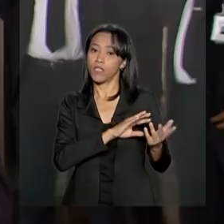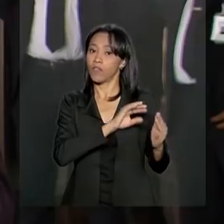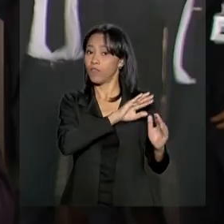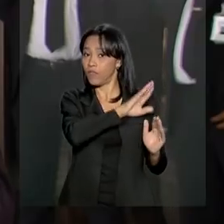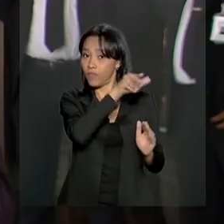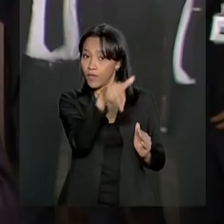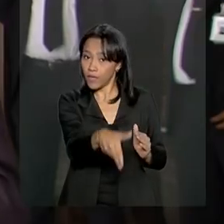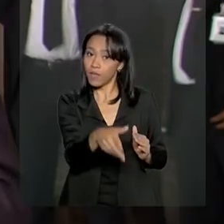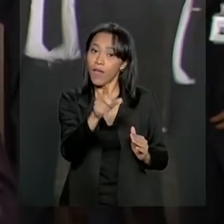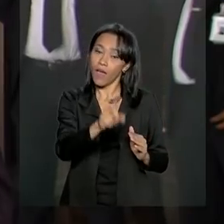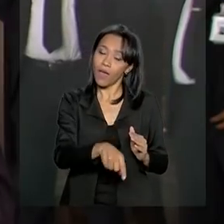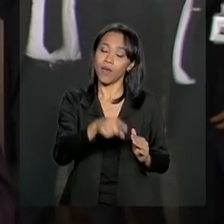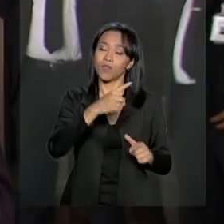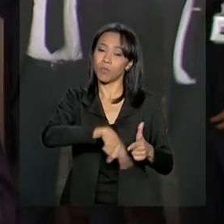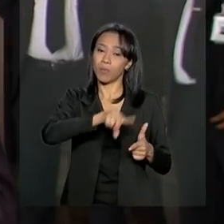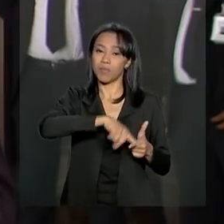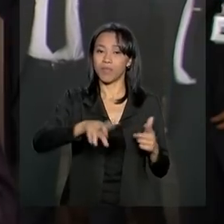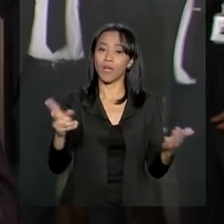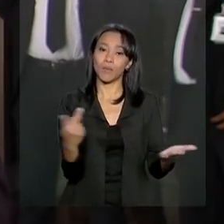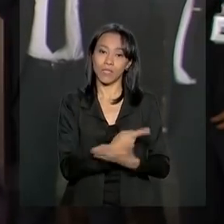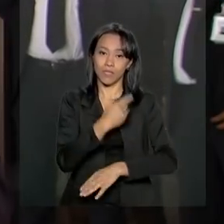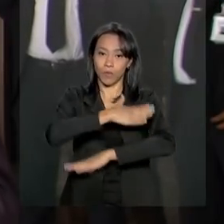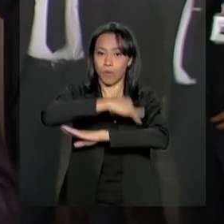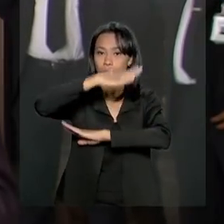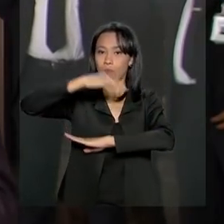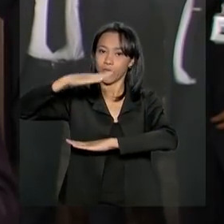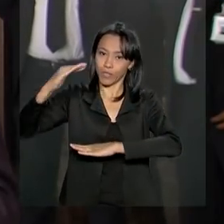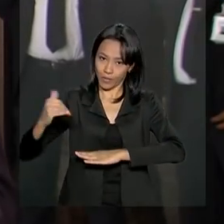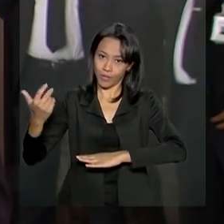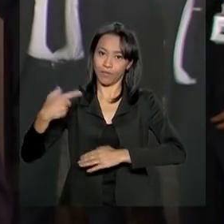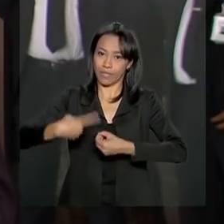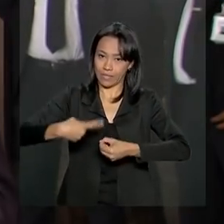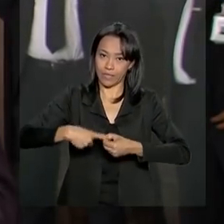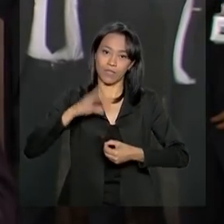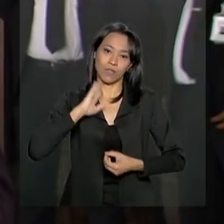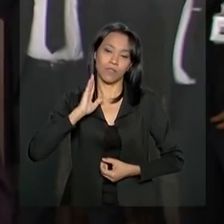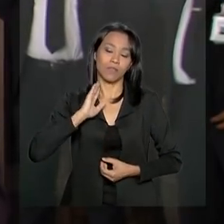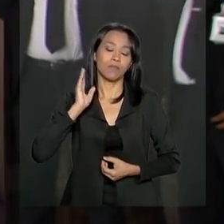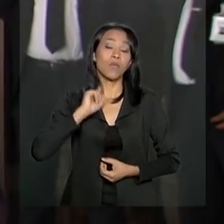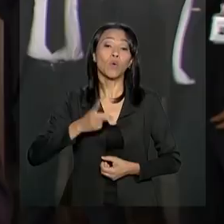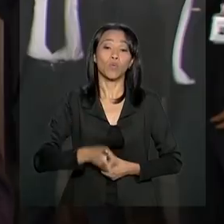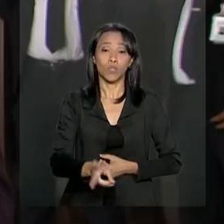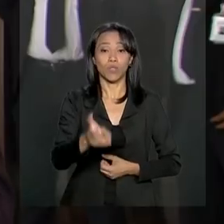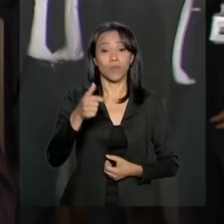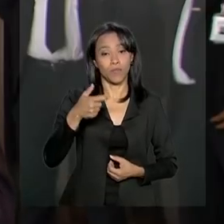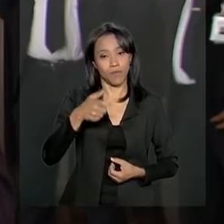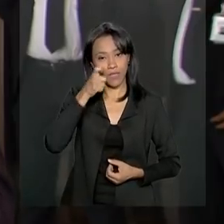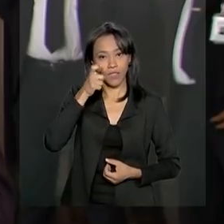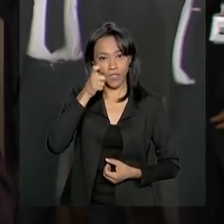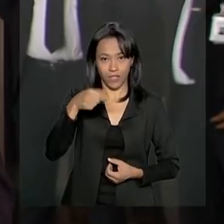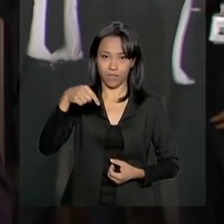é a situação em Brumadinho. Voltamos a qualquer momento com mais informações. Continue